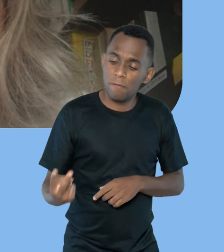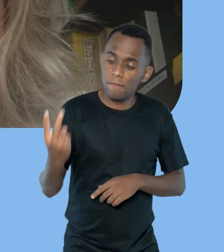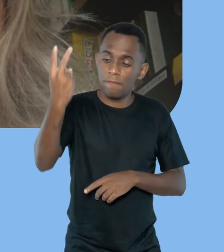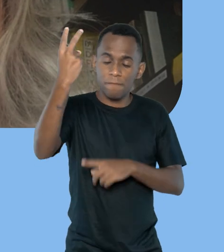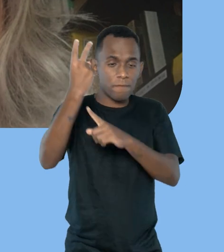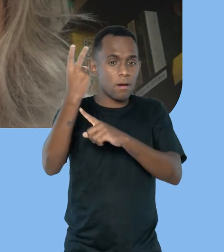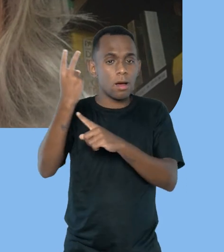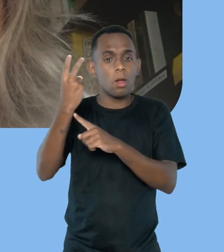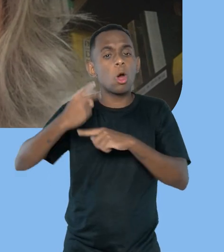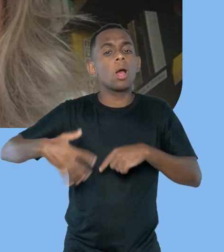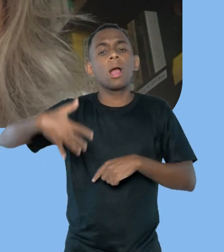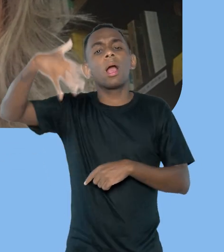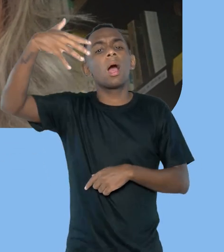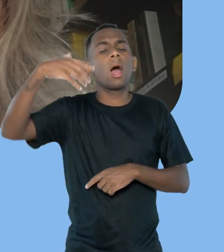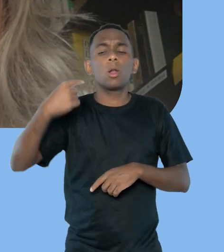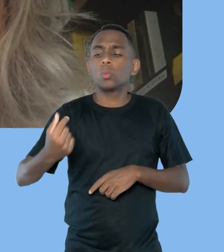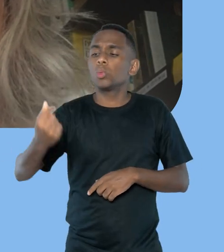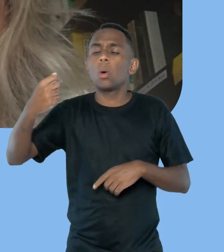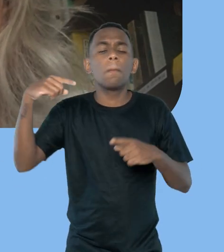livros são tão caros?